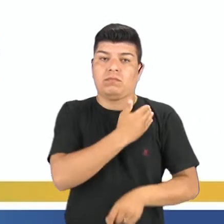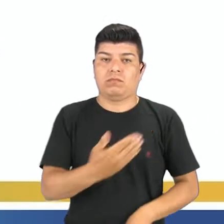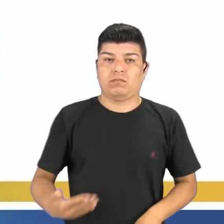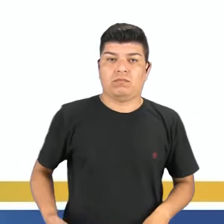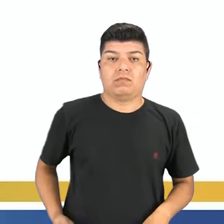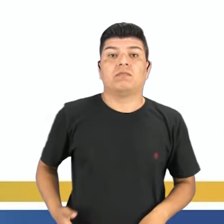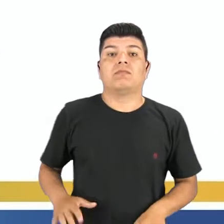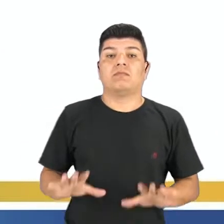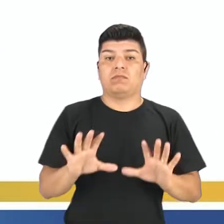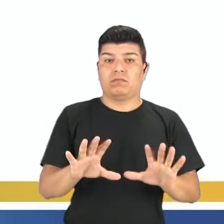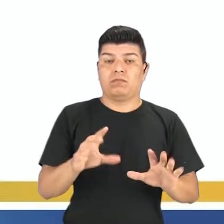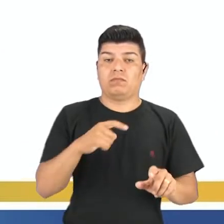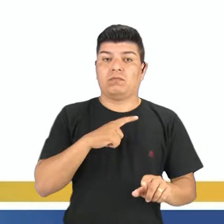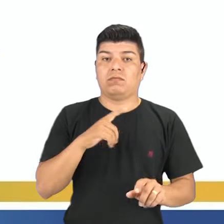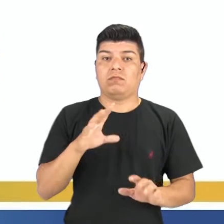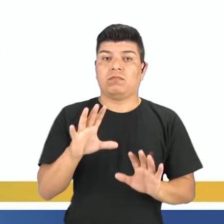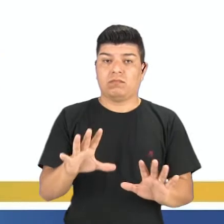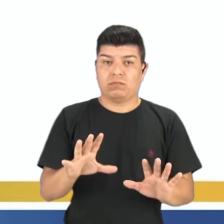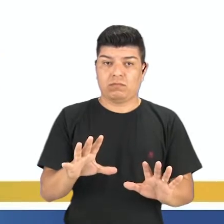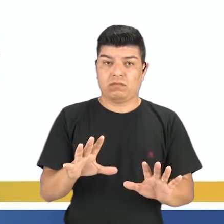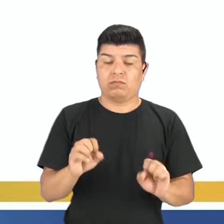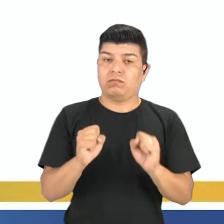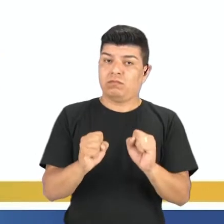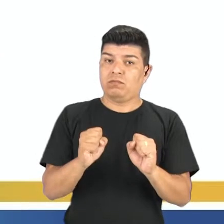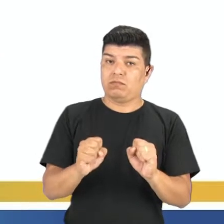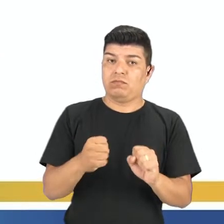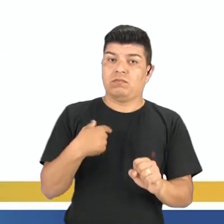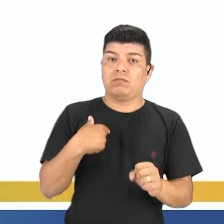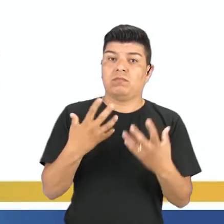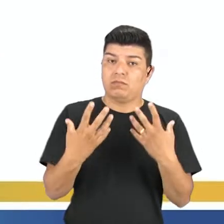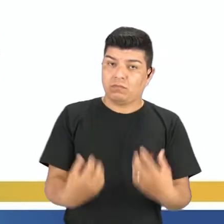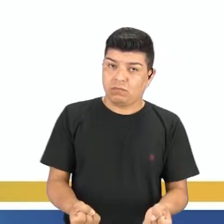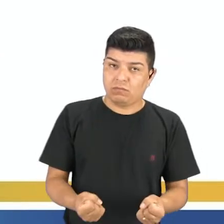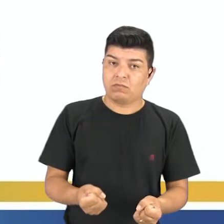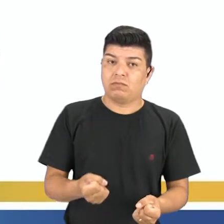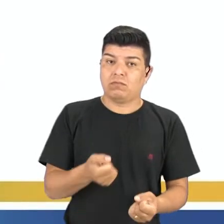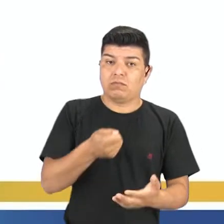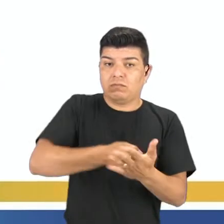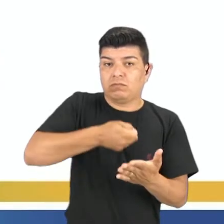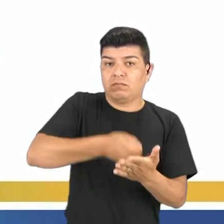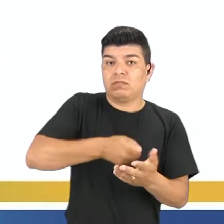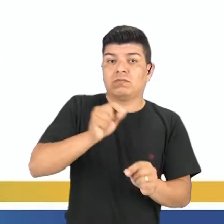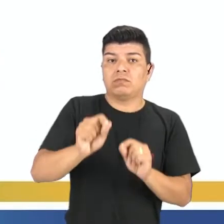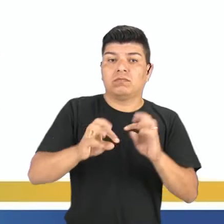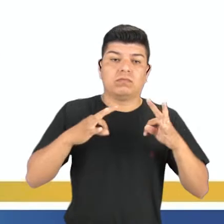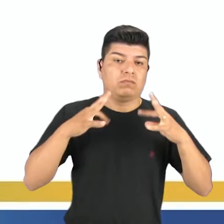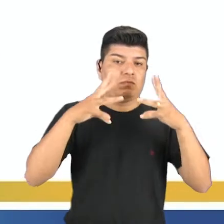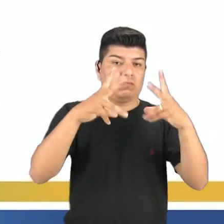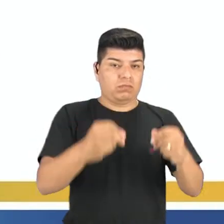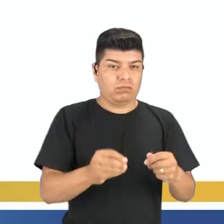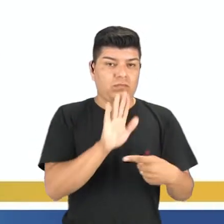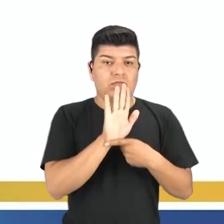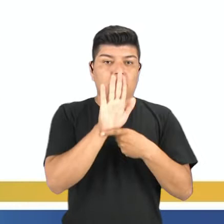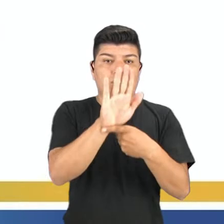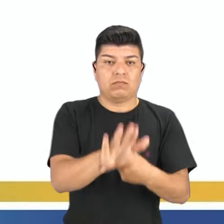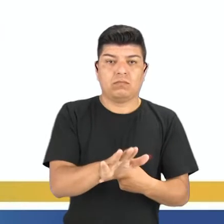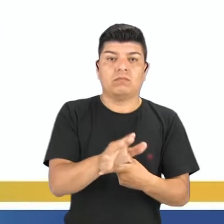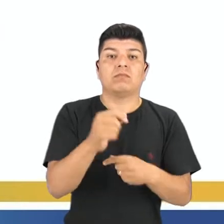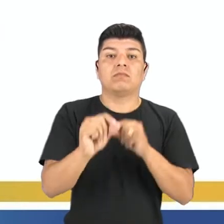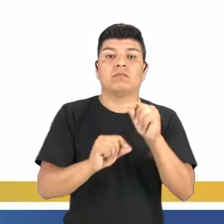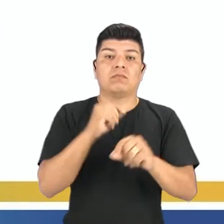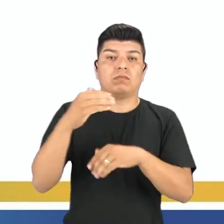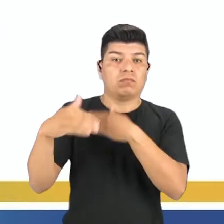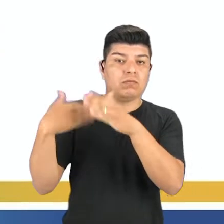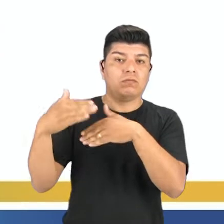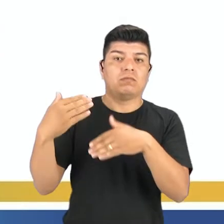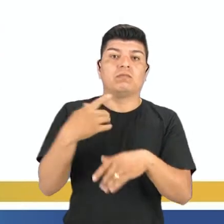pública, na qual aquele que a tal se habilita se compromete a buscar incessantemente tudo o que corrobore para a consecução